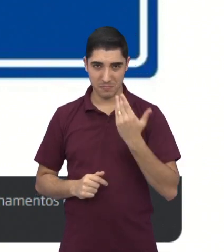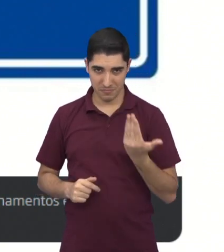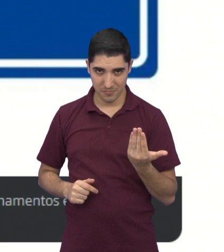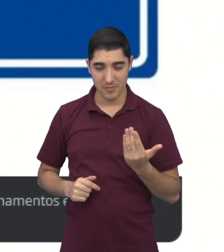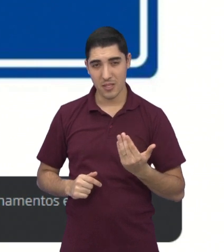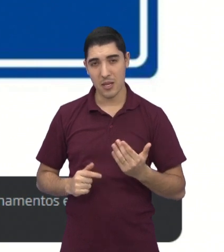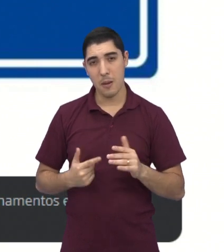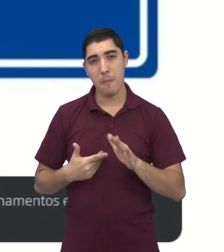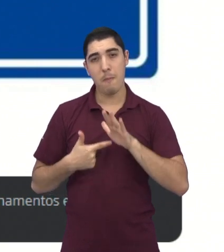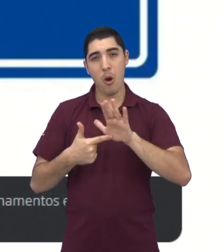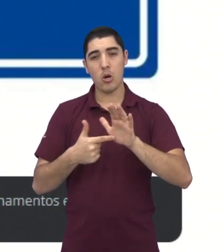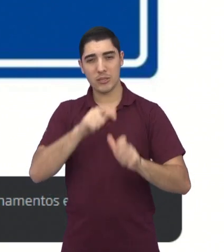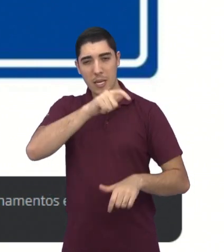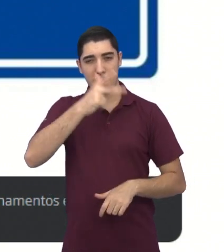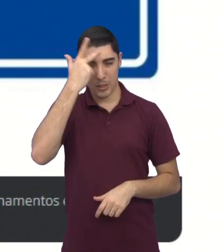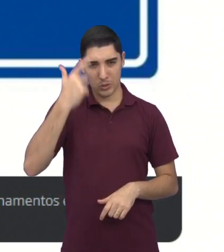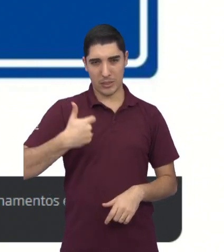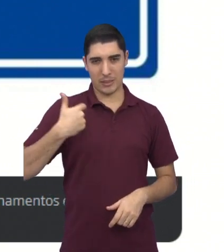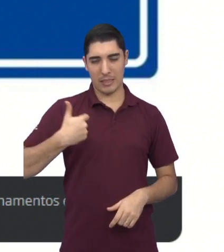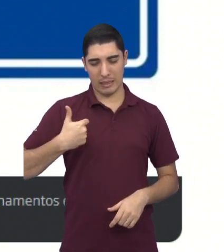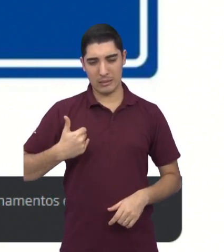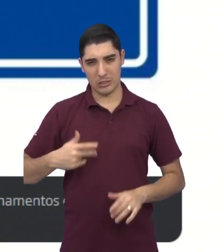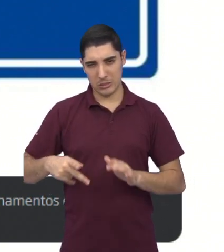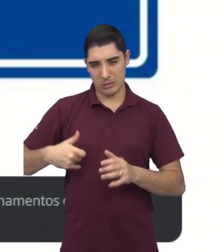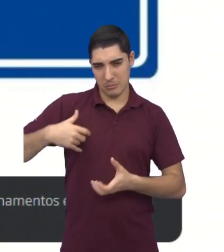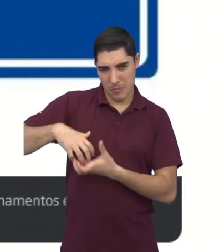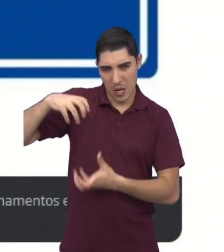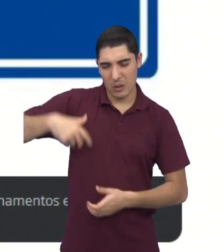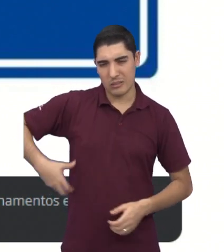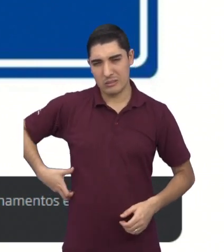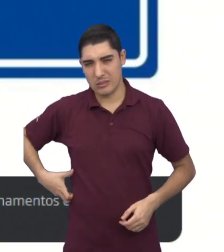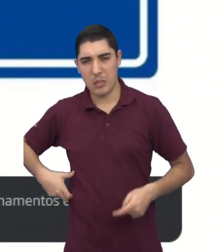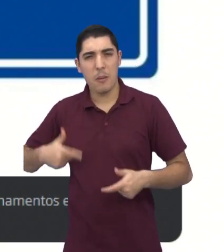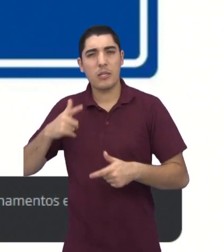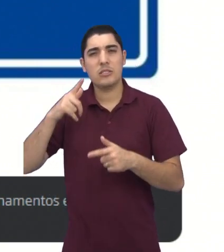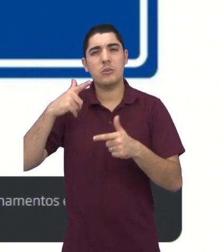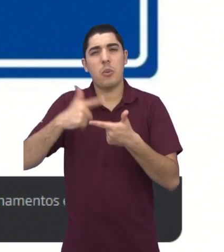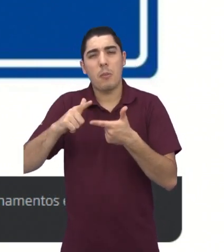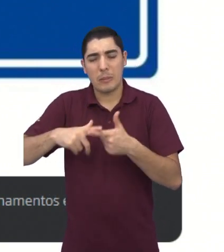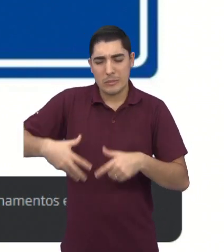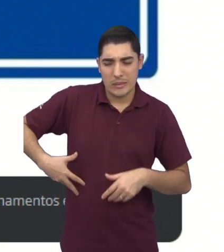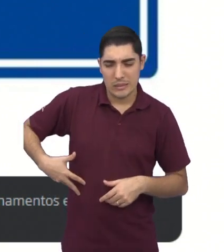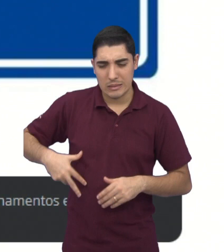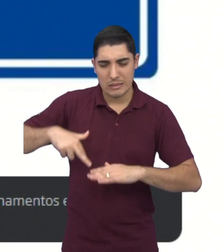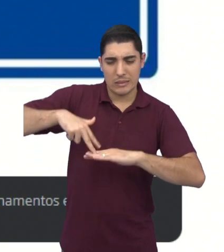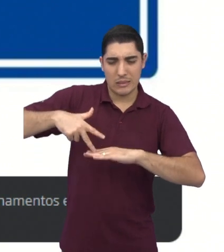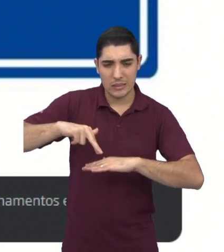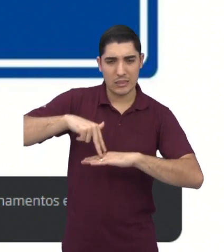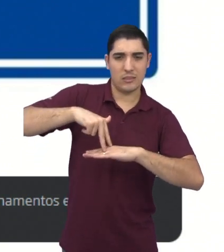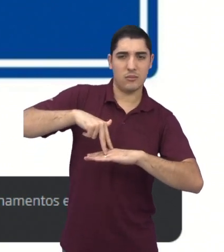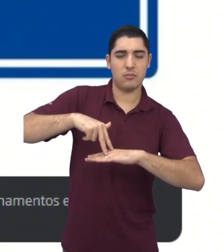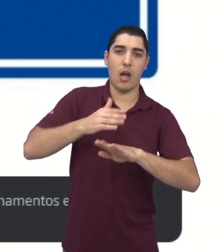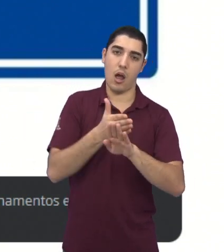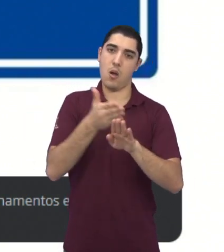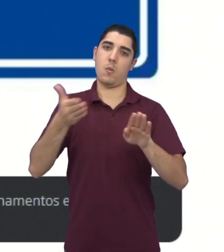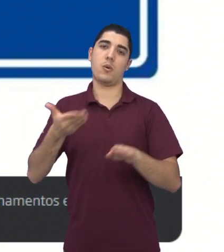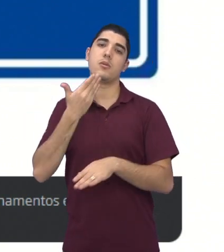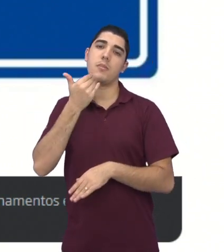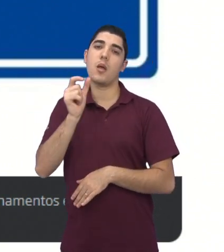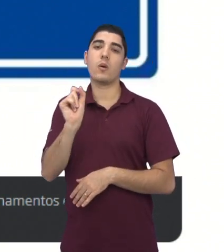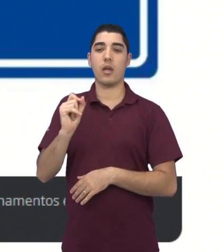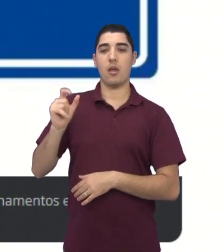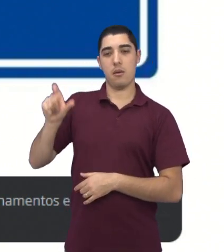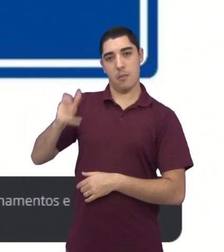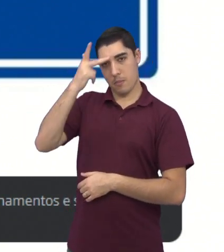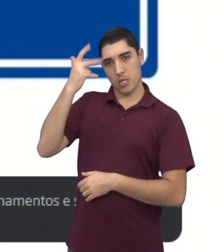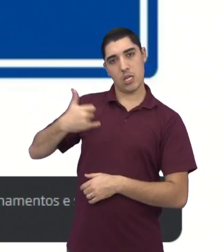um idoso com uma bengala, né, nitidamente com alguma dificuldade de locomoção. E na segunda a gente vê uma pessoa